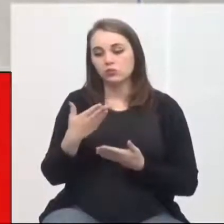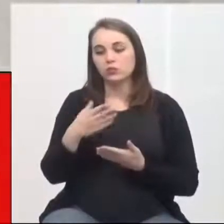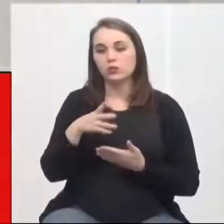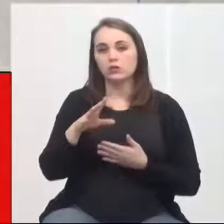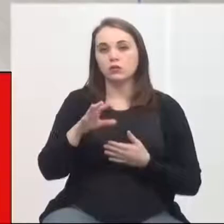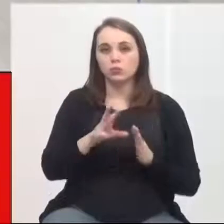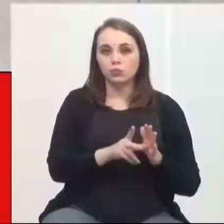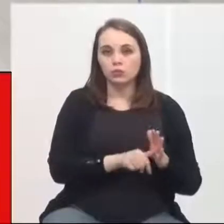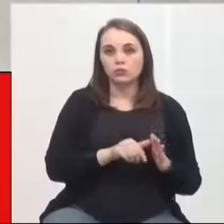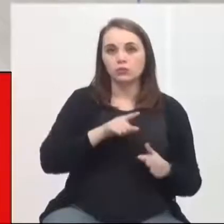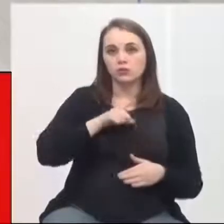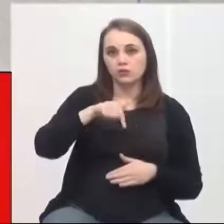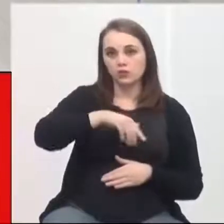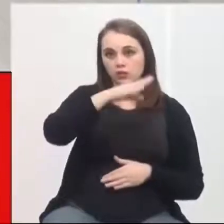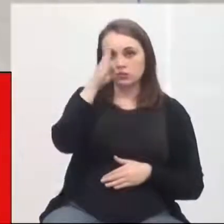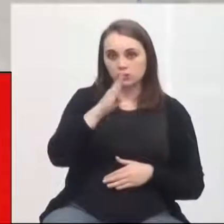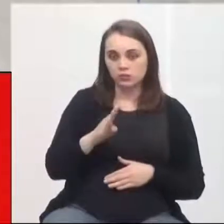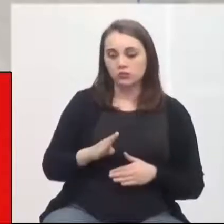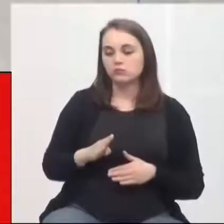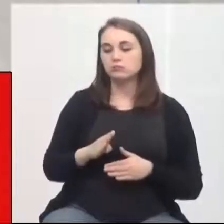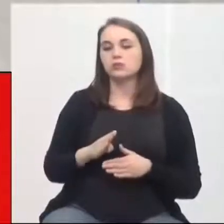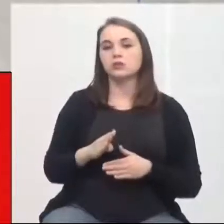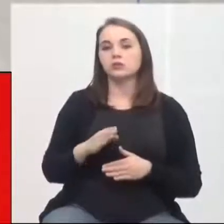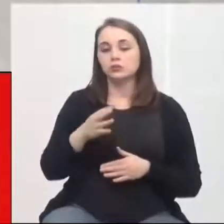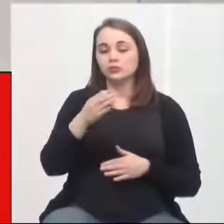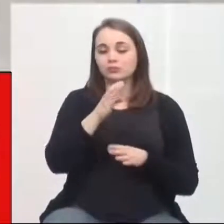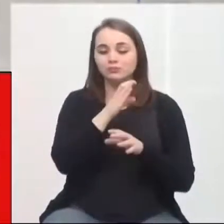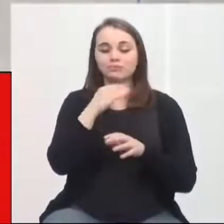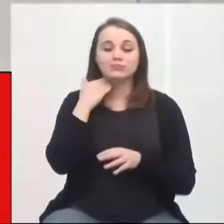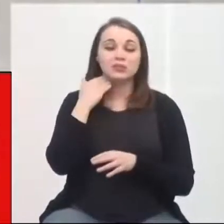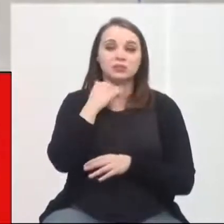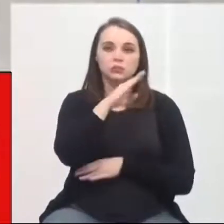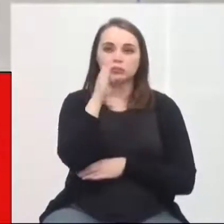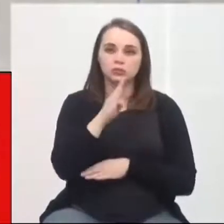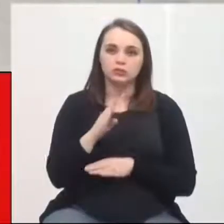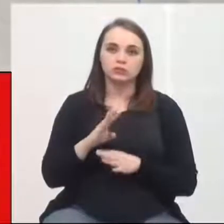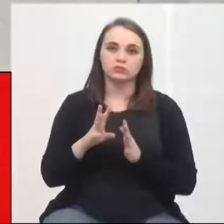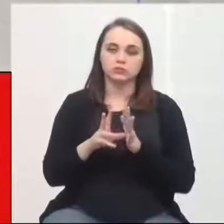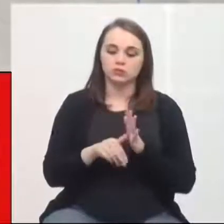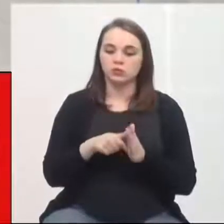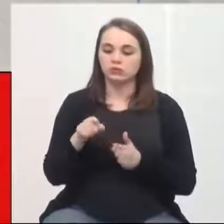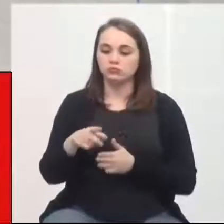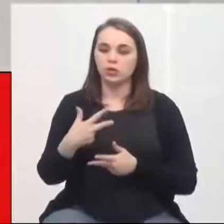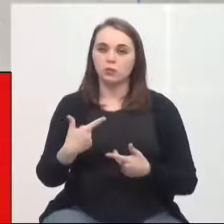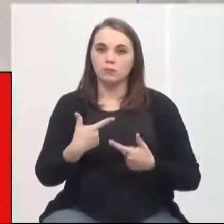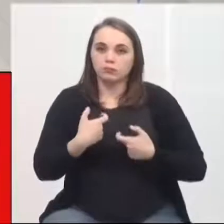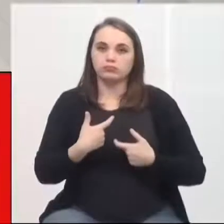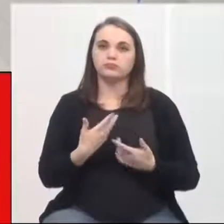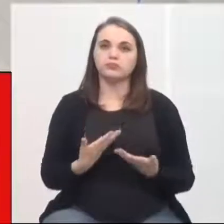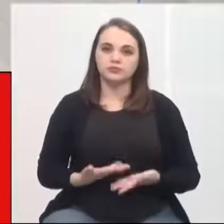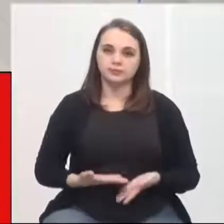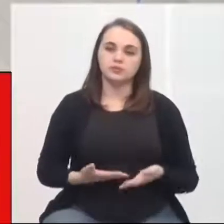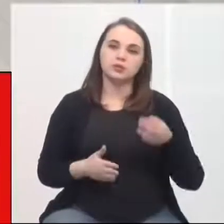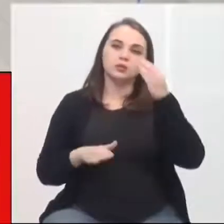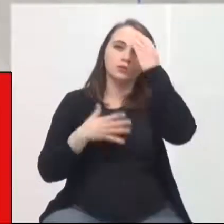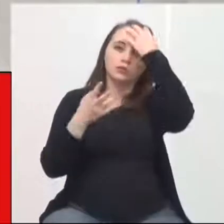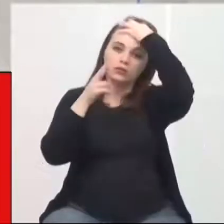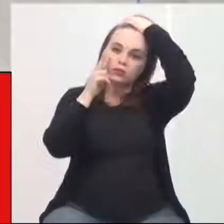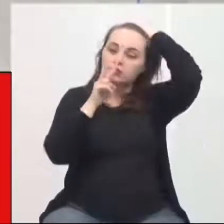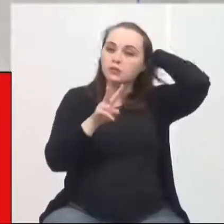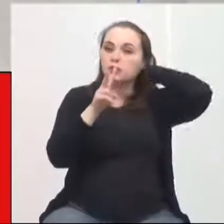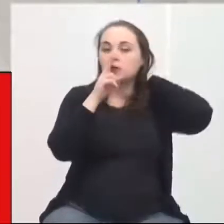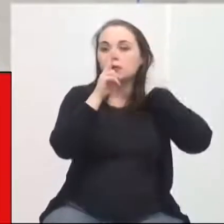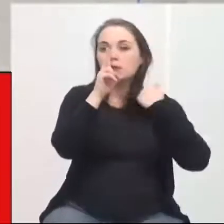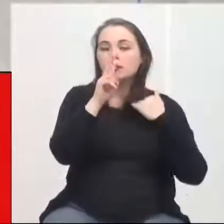assalto ocorrido na cidade. Na madrugada do dia 30/11 para o dia 1/12/2020, ao tomarem ciência de que o quartel do